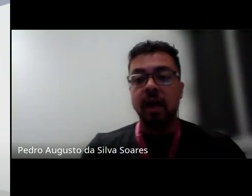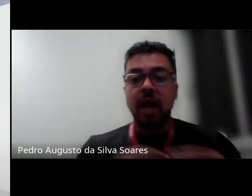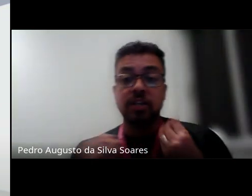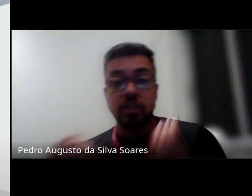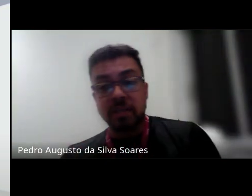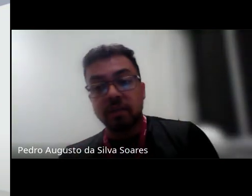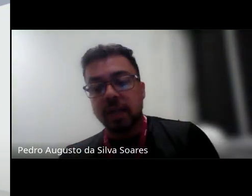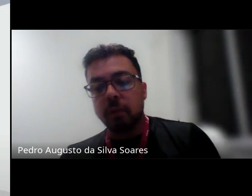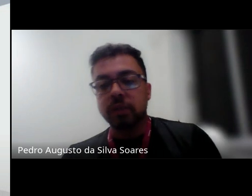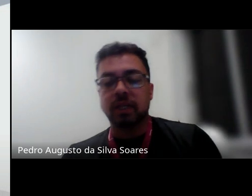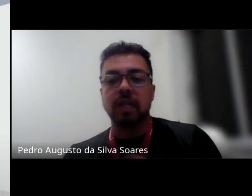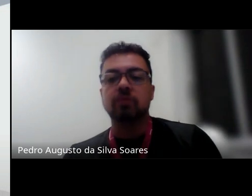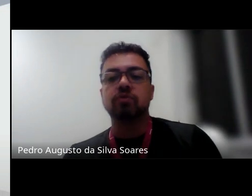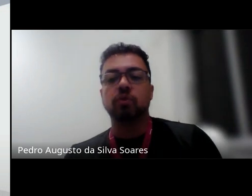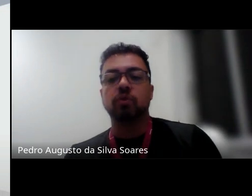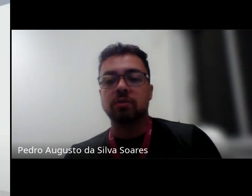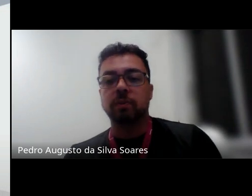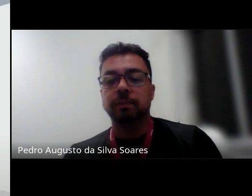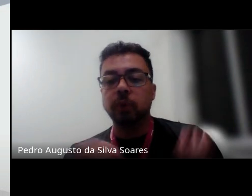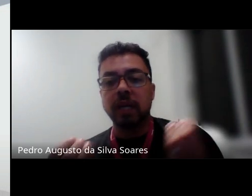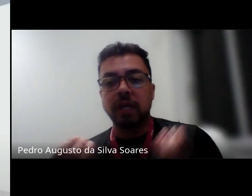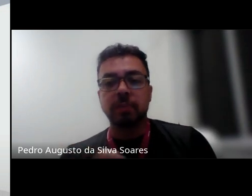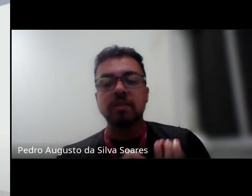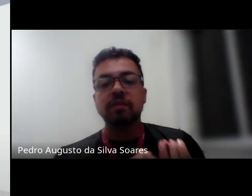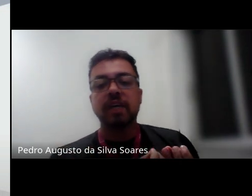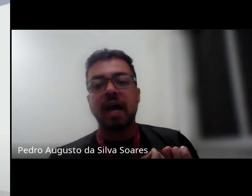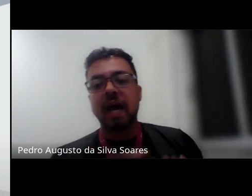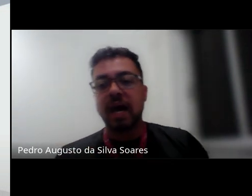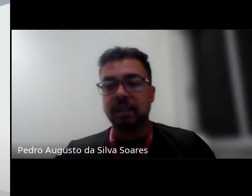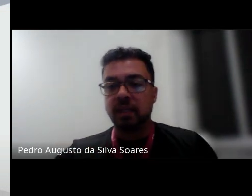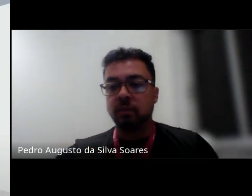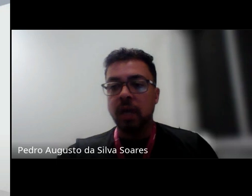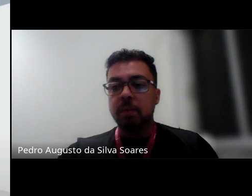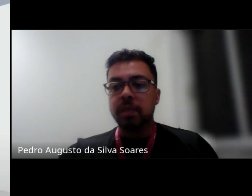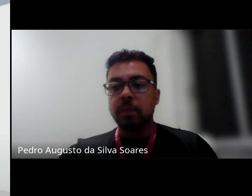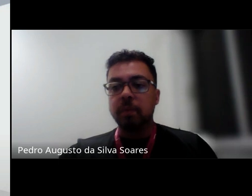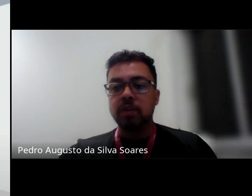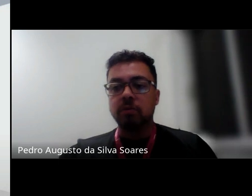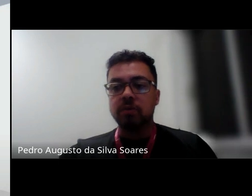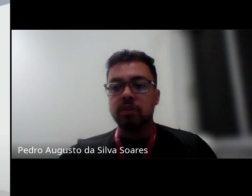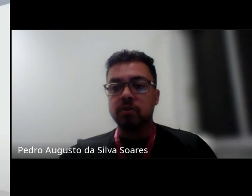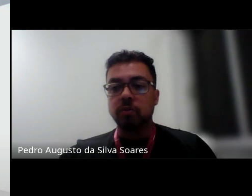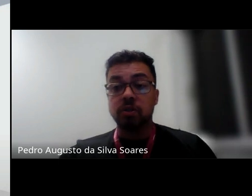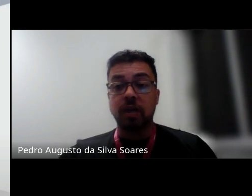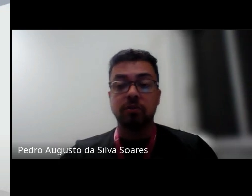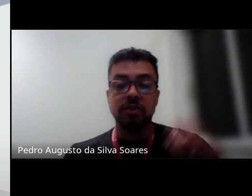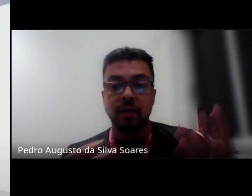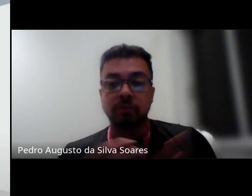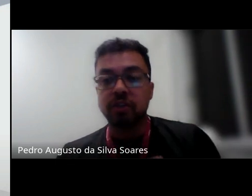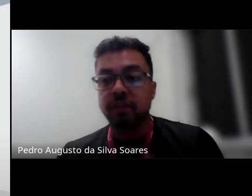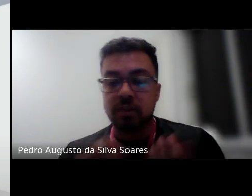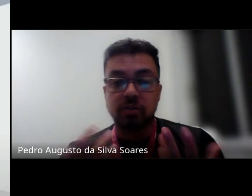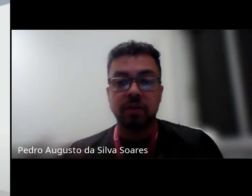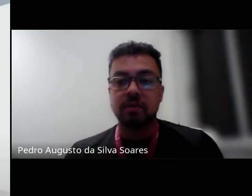aula? A gente precisa ficar muito atento sobre isso. Por que a gente precisa ficar atento? Principalmente quando se discute na